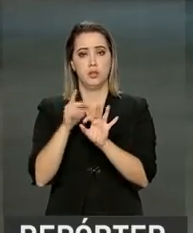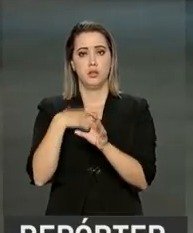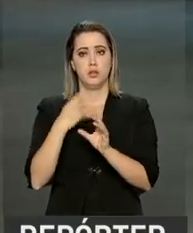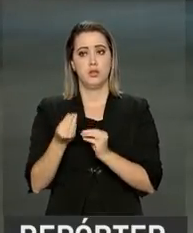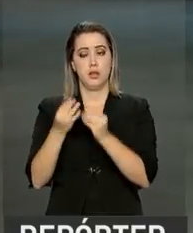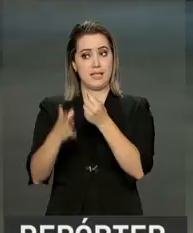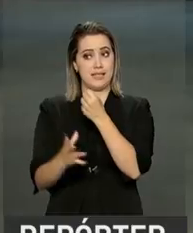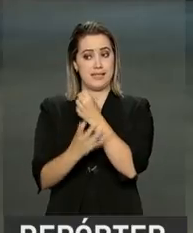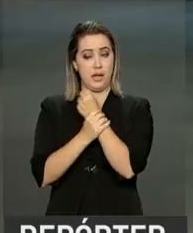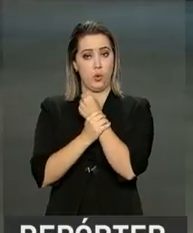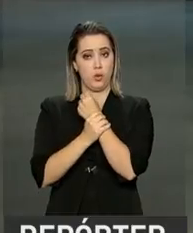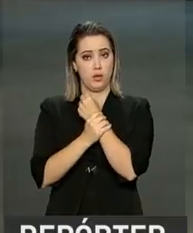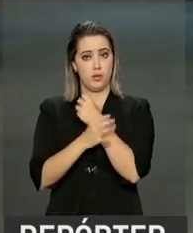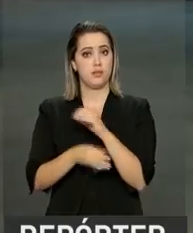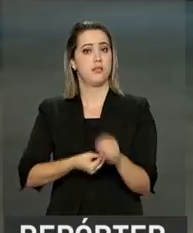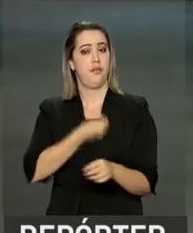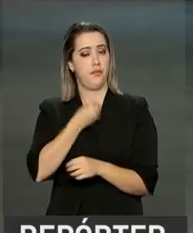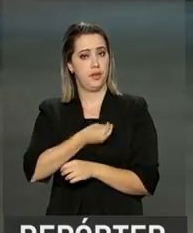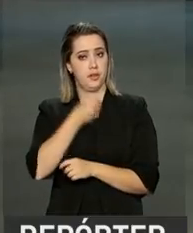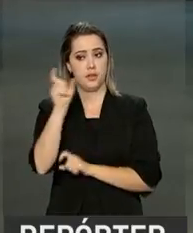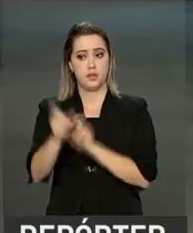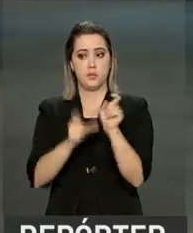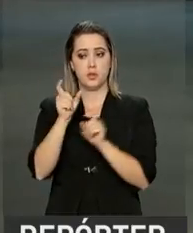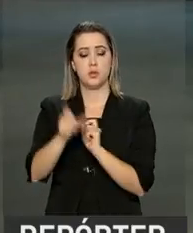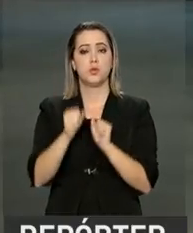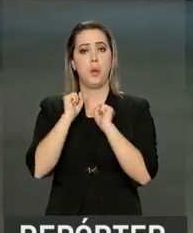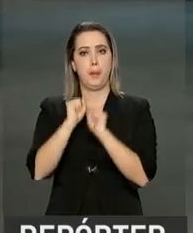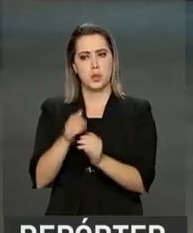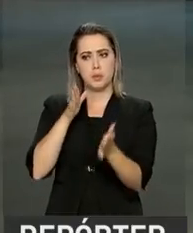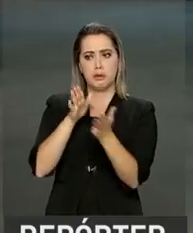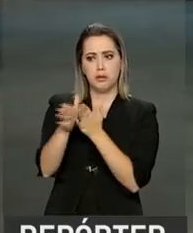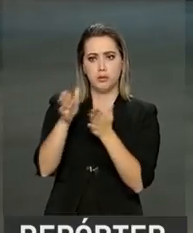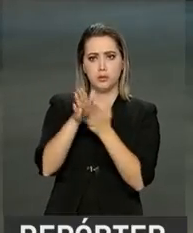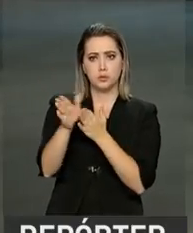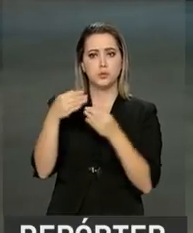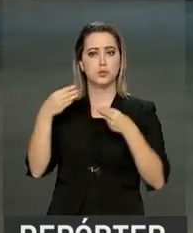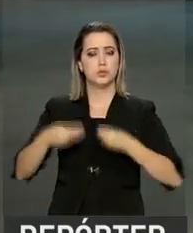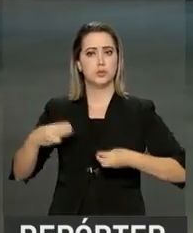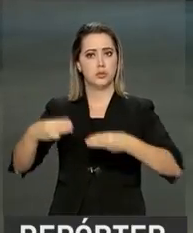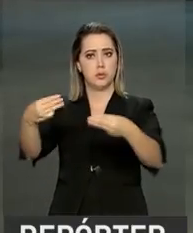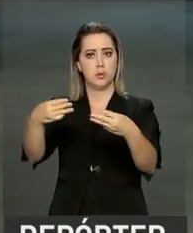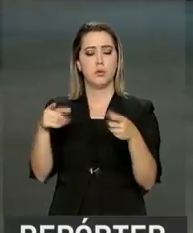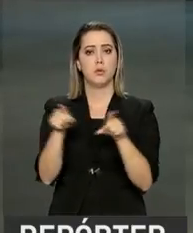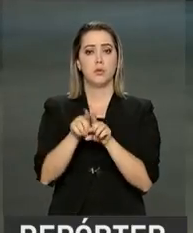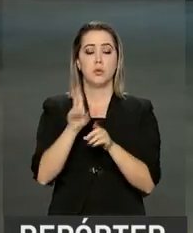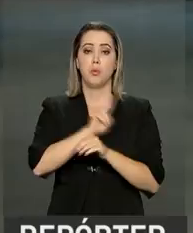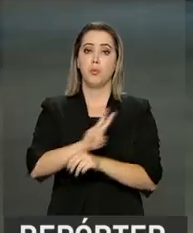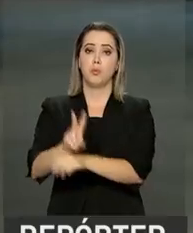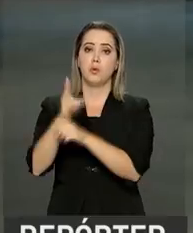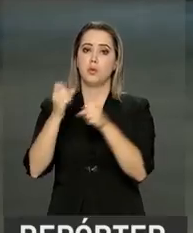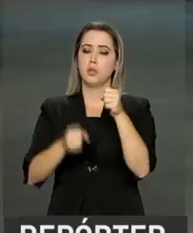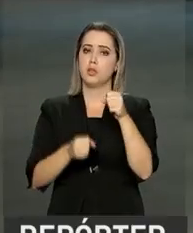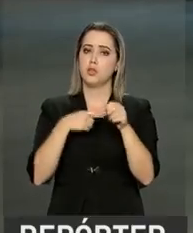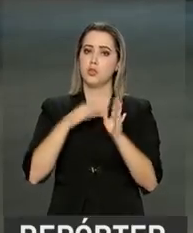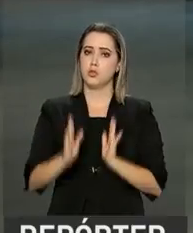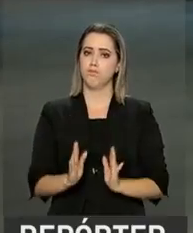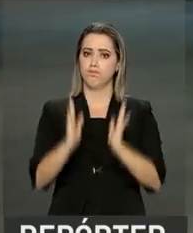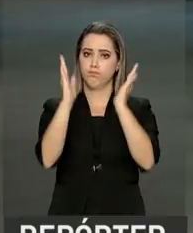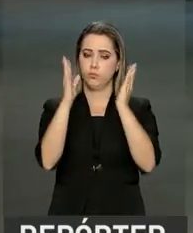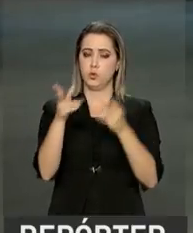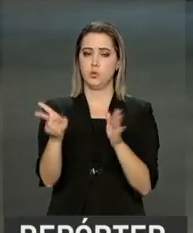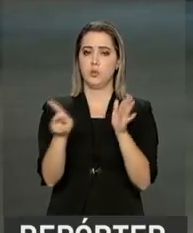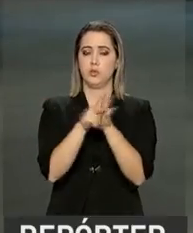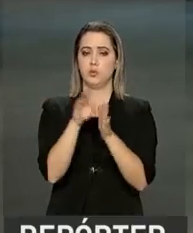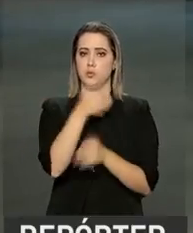das pessoas proporcionar evacuação segura dos prédios da esplanada e proteger o patrimônio público tal como